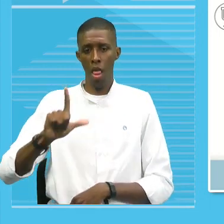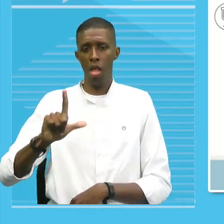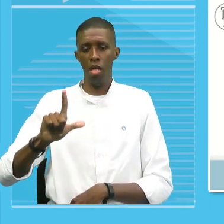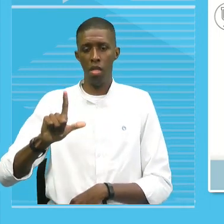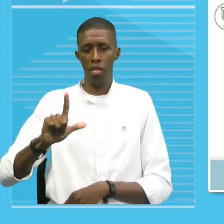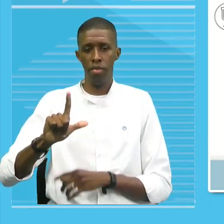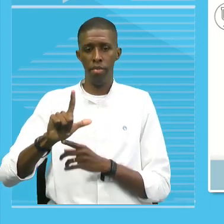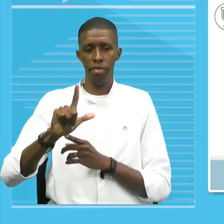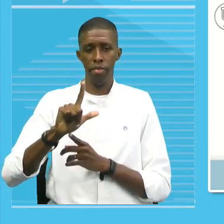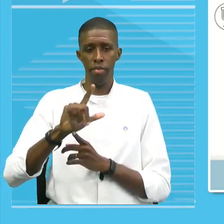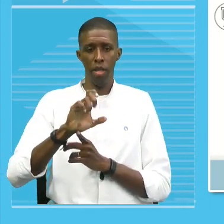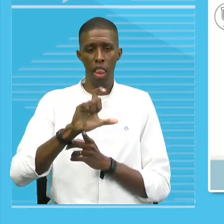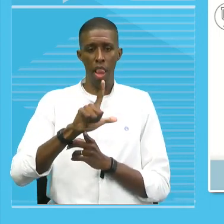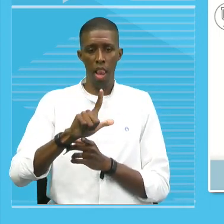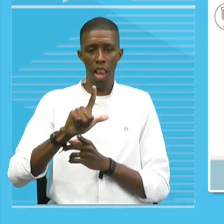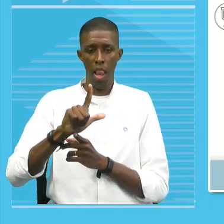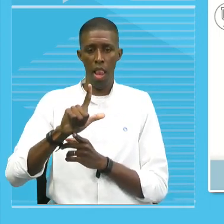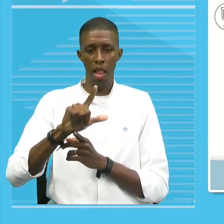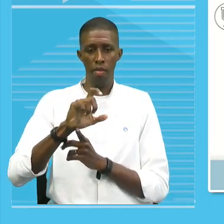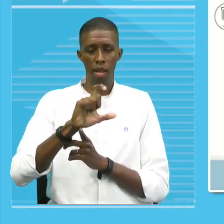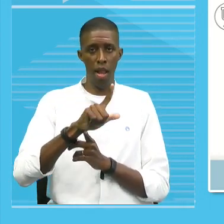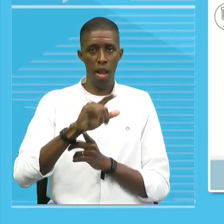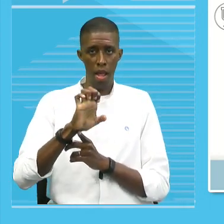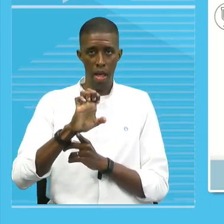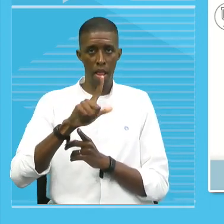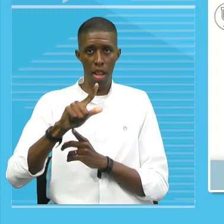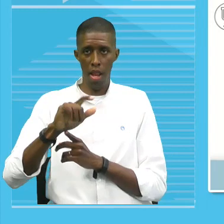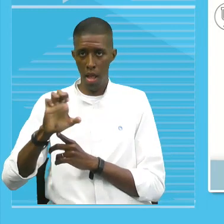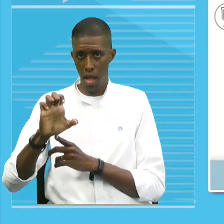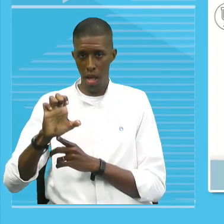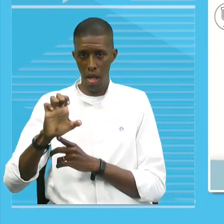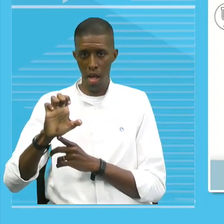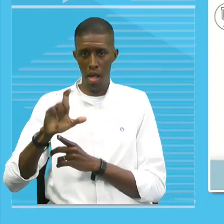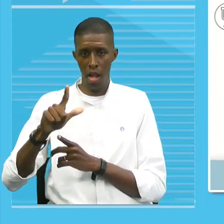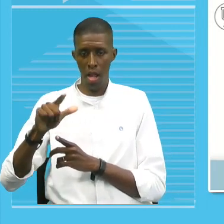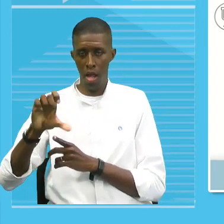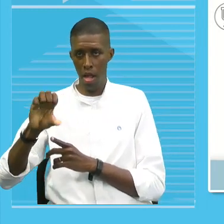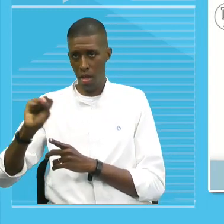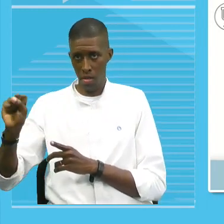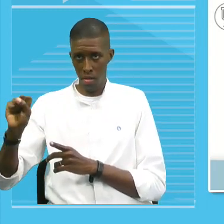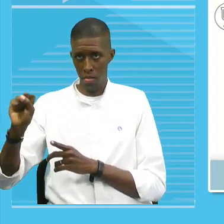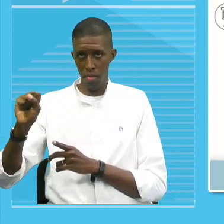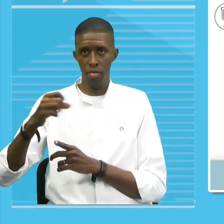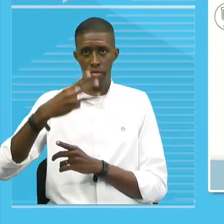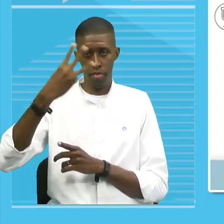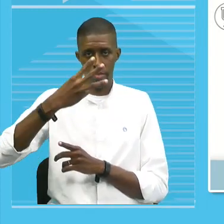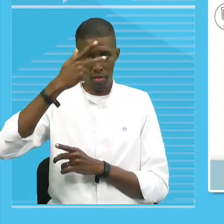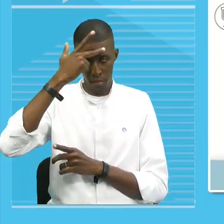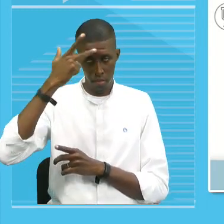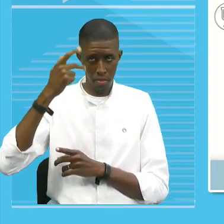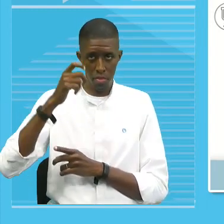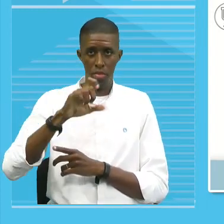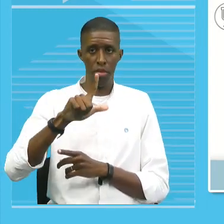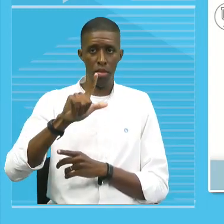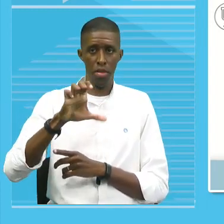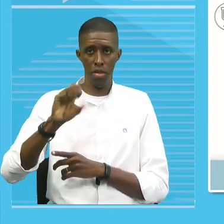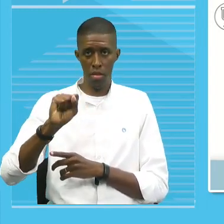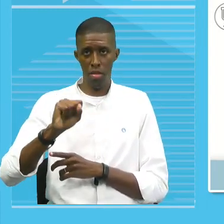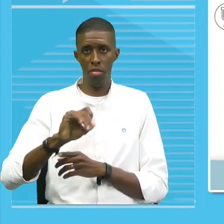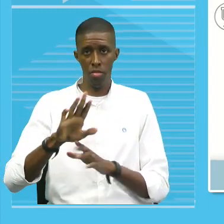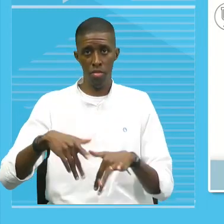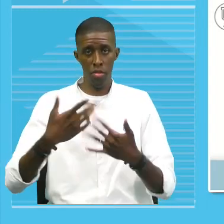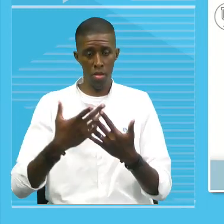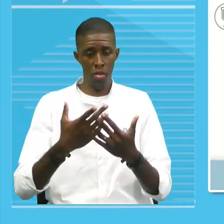pronome vai antes do verbo né assim pronome tem que aparecer antes do verbo então ó comprei umas botas animadre